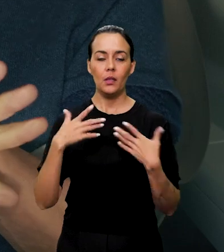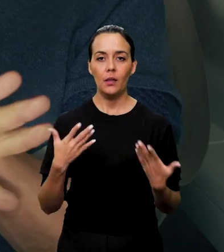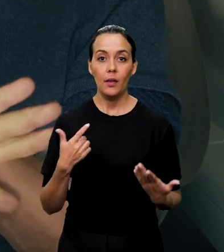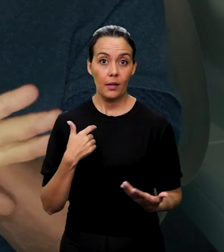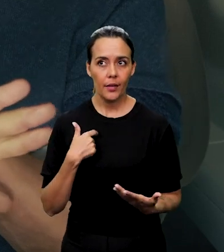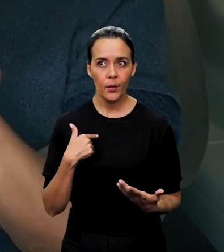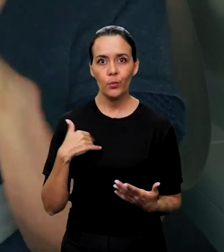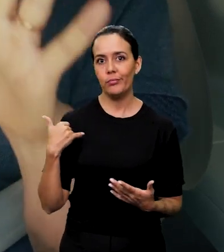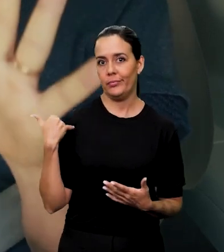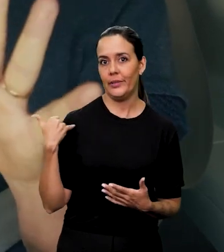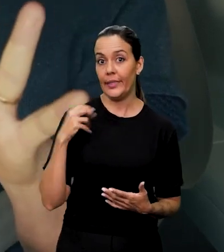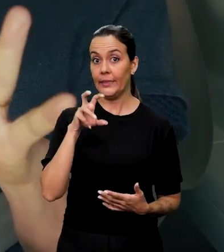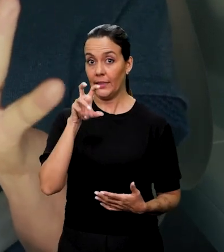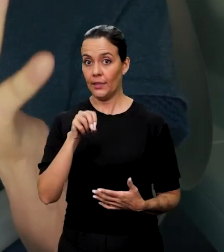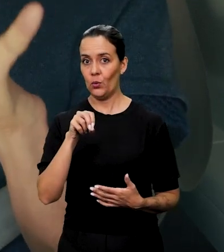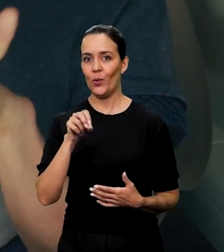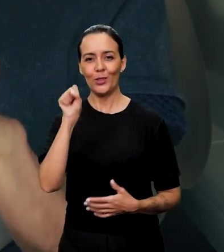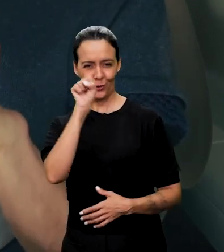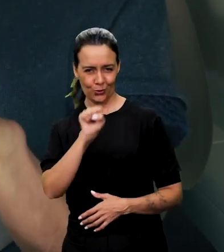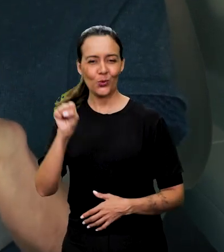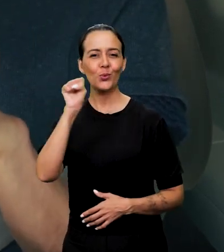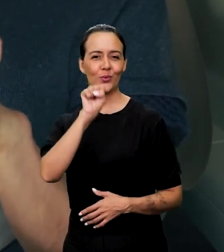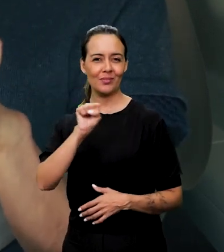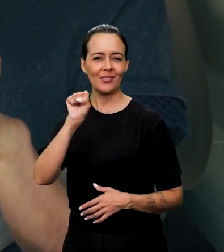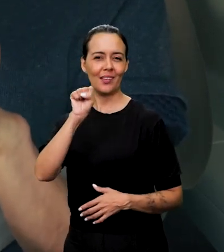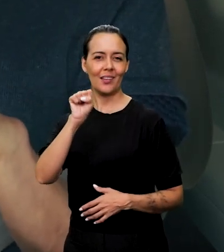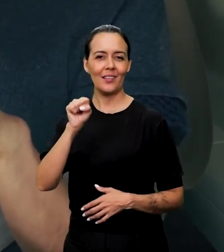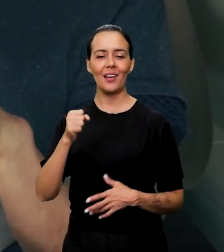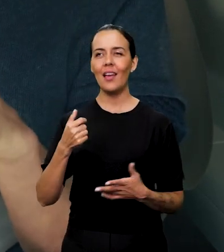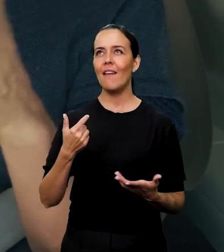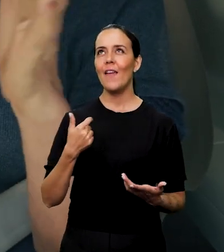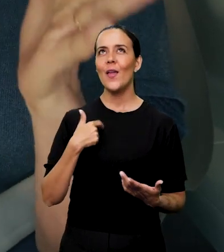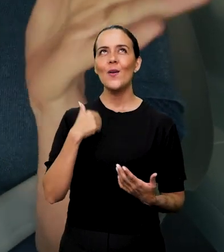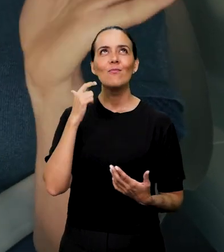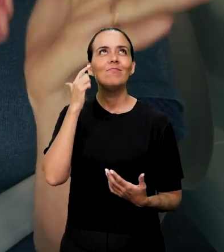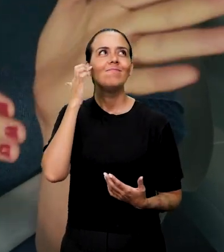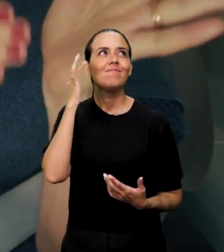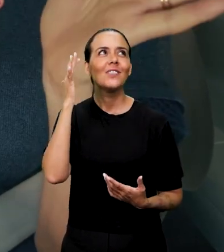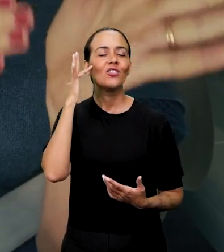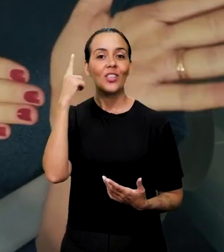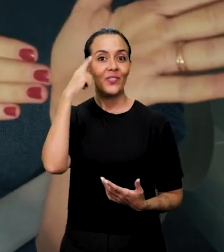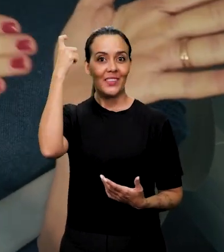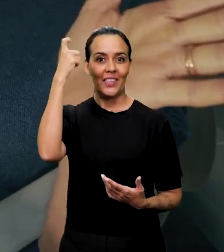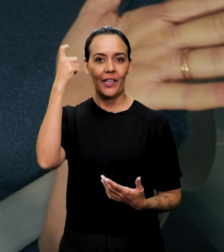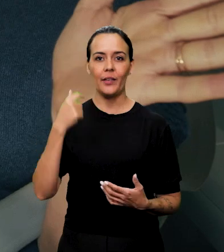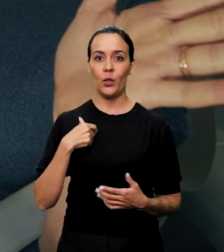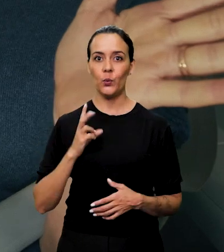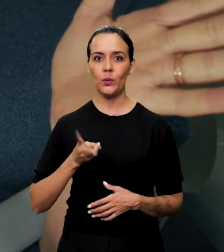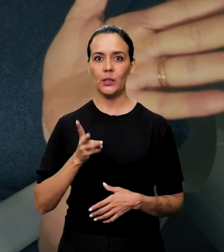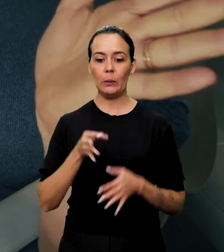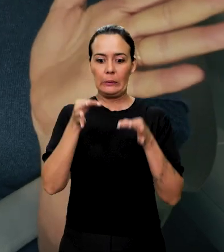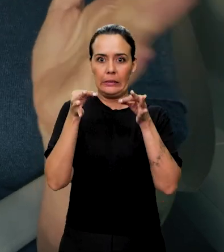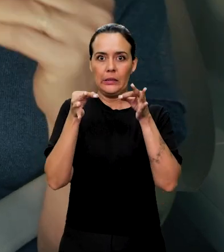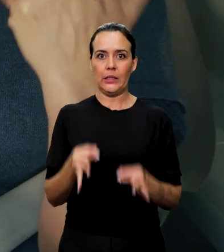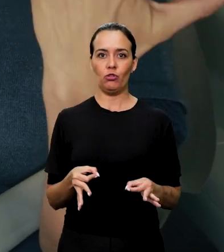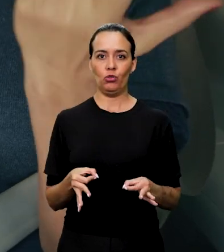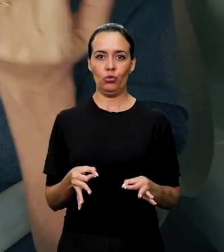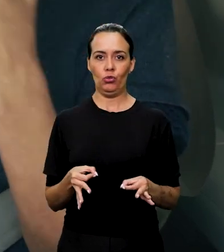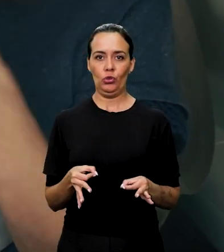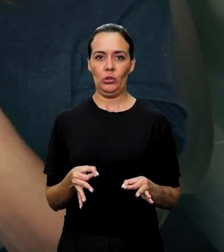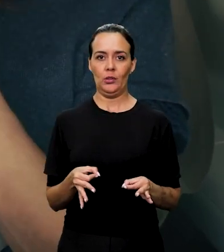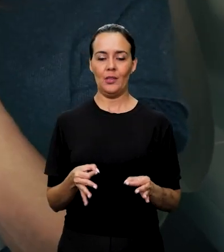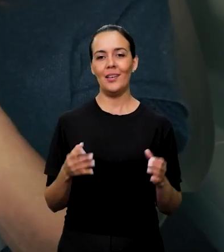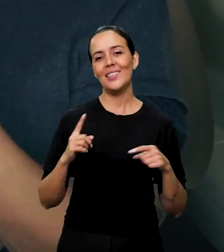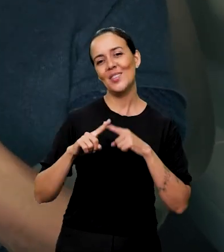eu tava solteira e a minha ideia era essa, assim, que eu sempre fui muito carola, minha vida inteira. E aos 50 que eu